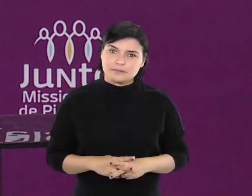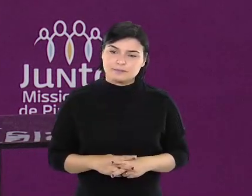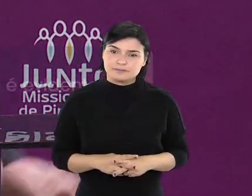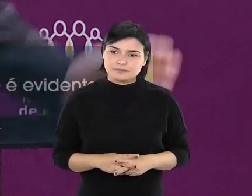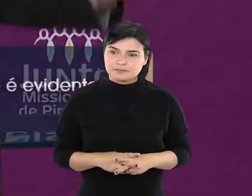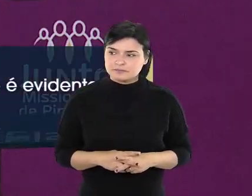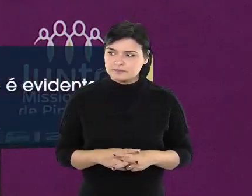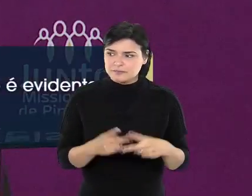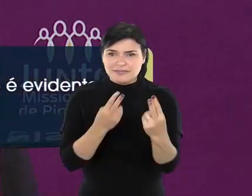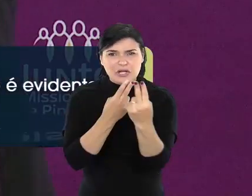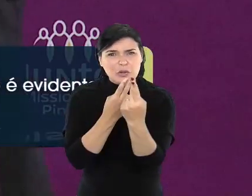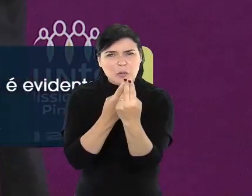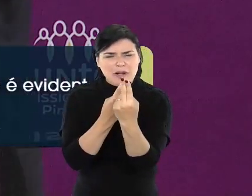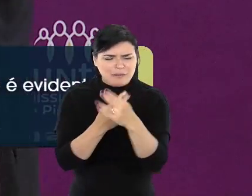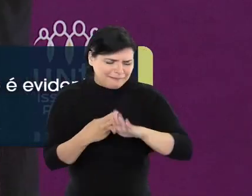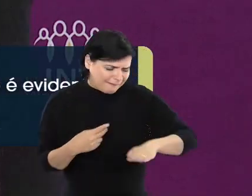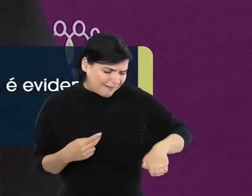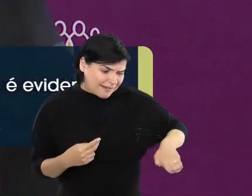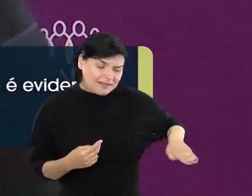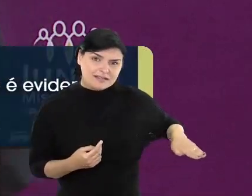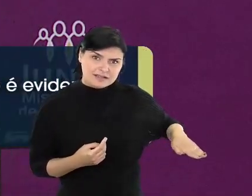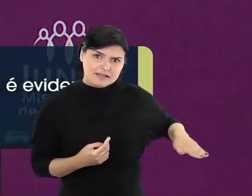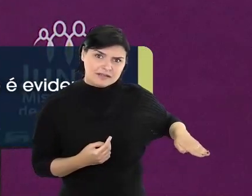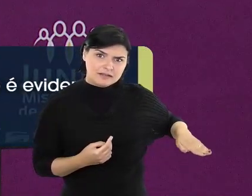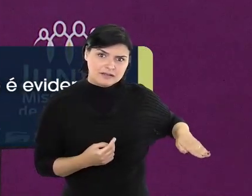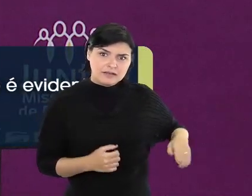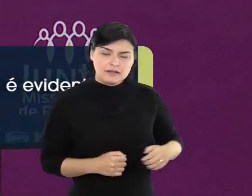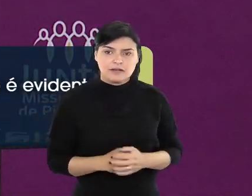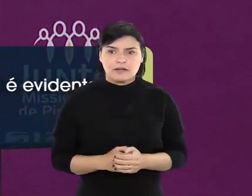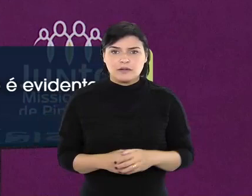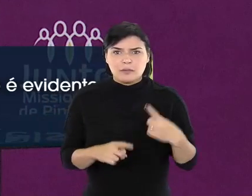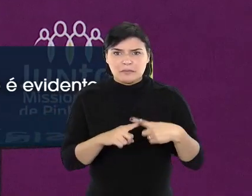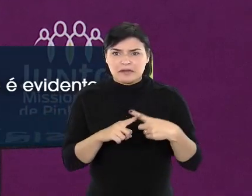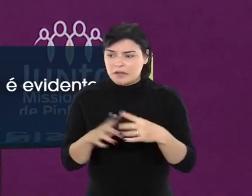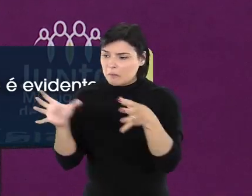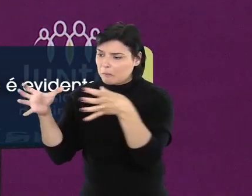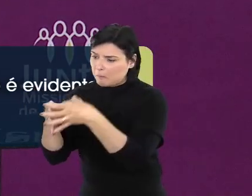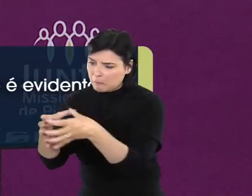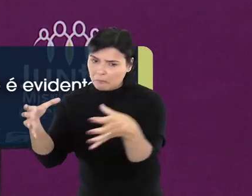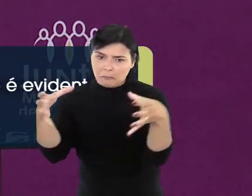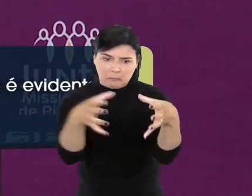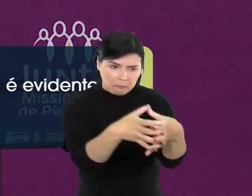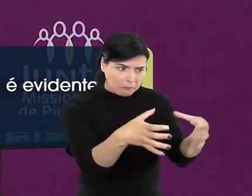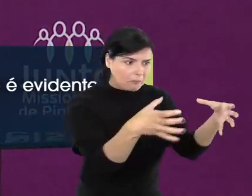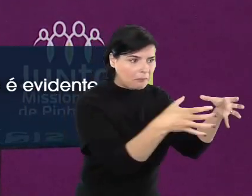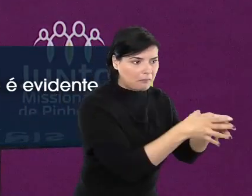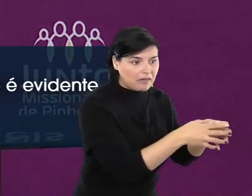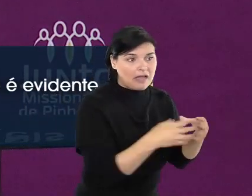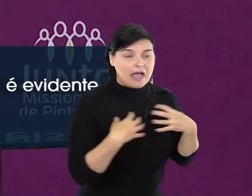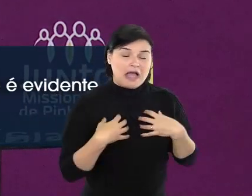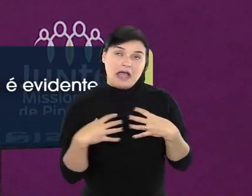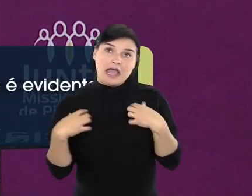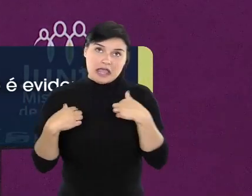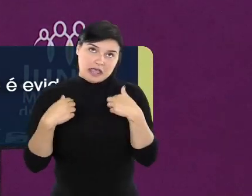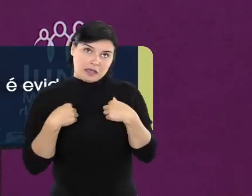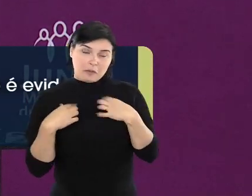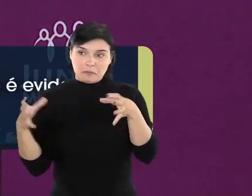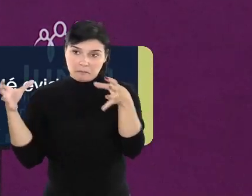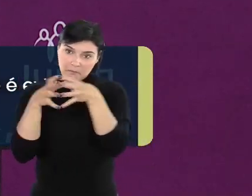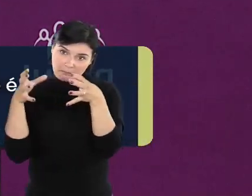olha os partidos que tinha na igreja eu sou de Paulo eu sou de Hernandes